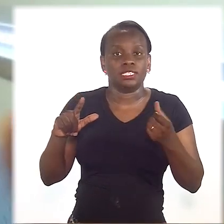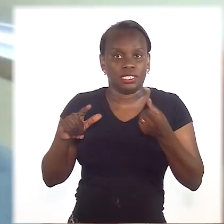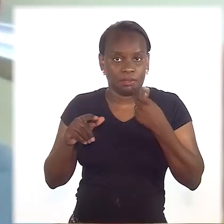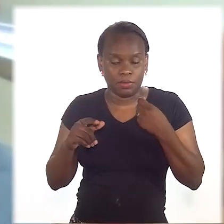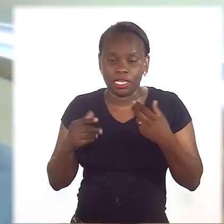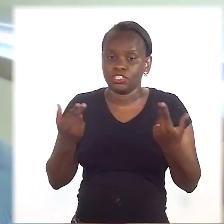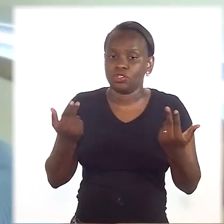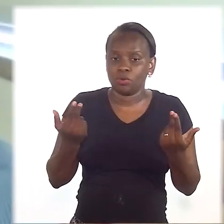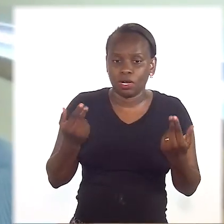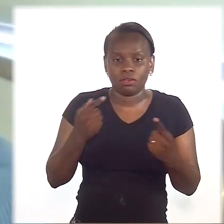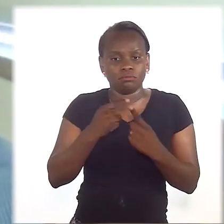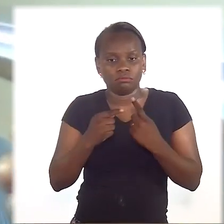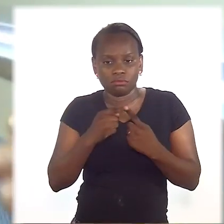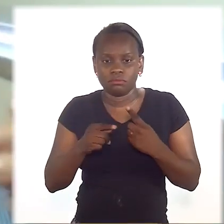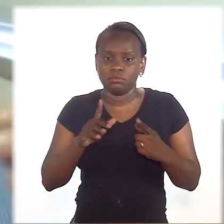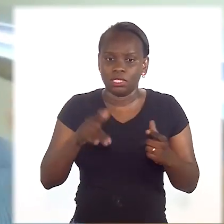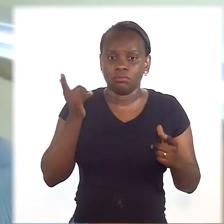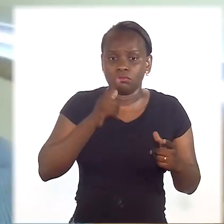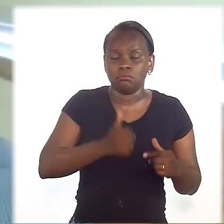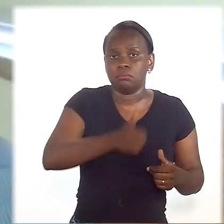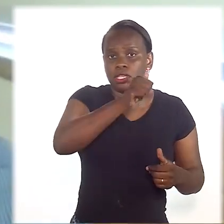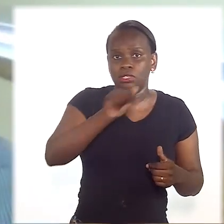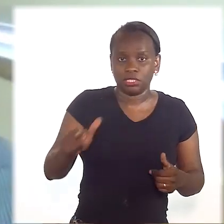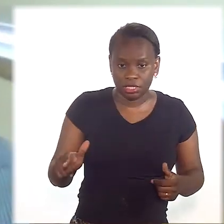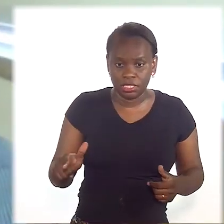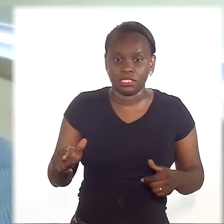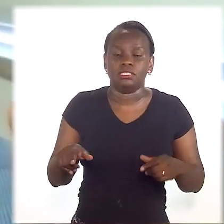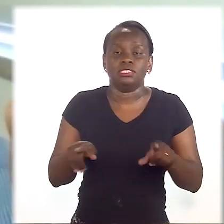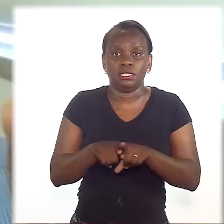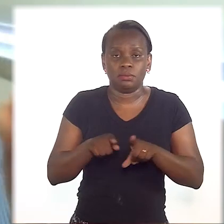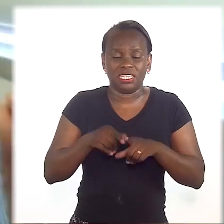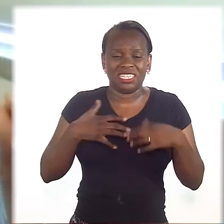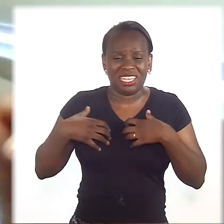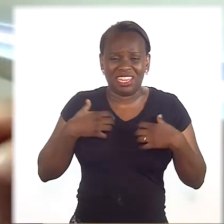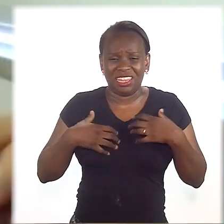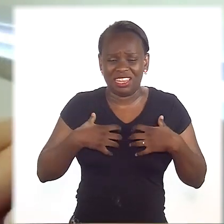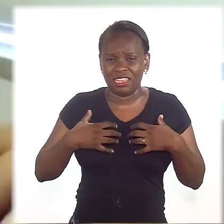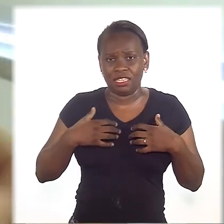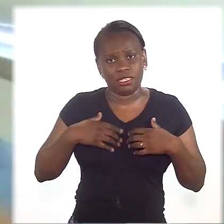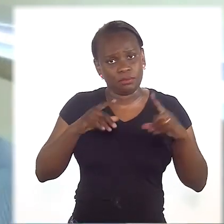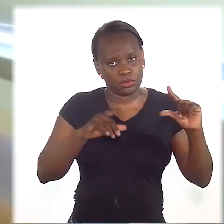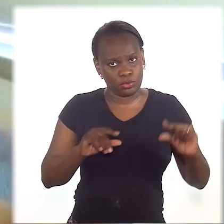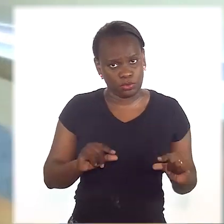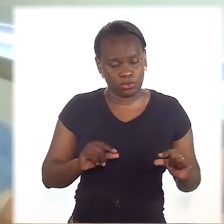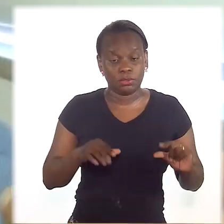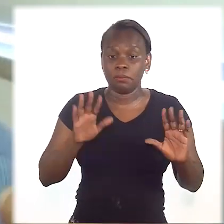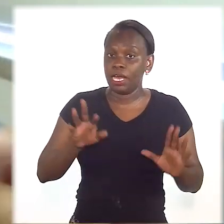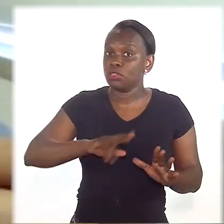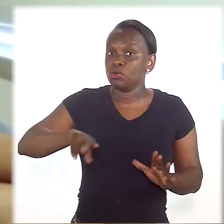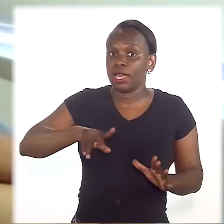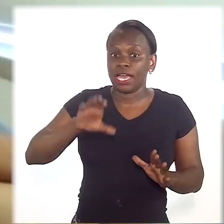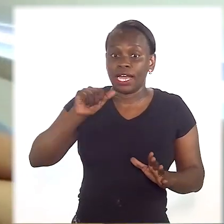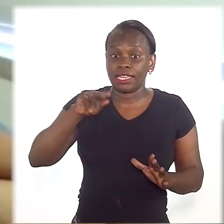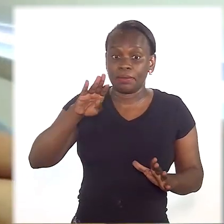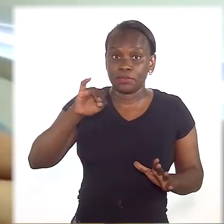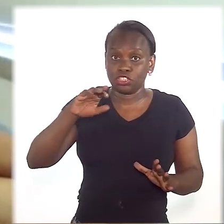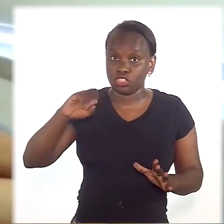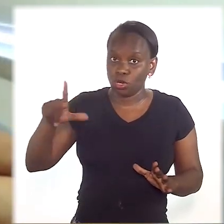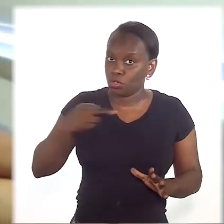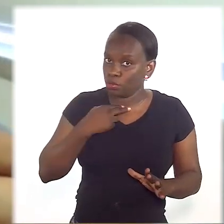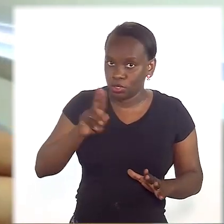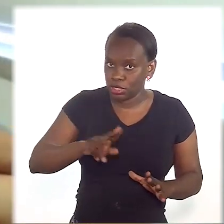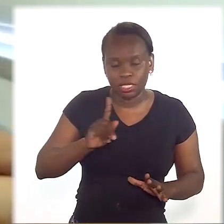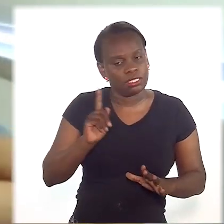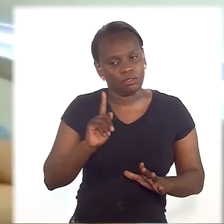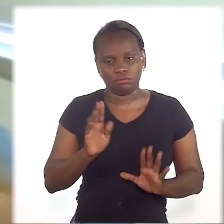medicações similares que têm uma eficácia maior e um perfil de efeitos colaterais menores. Isso não significa que o canabidiol não